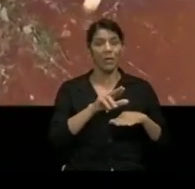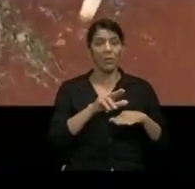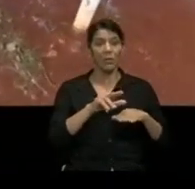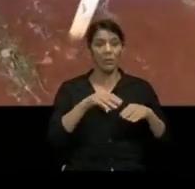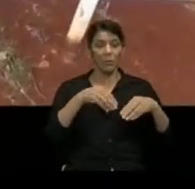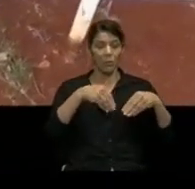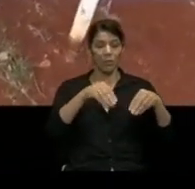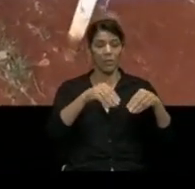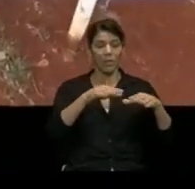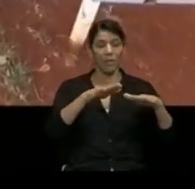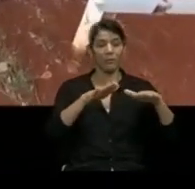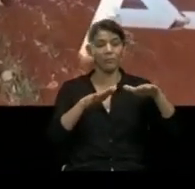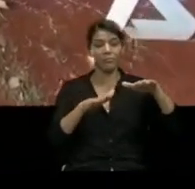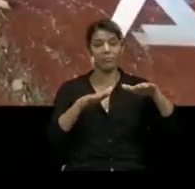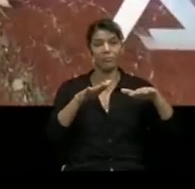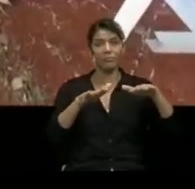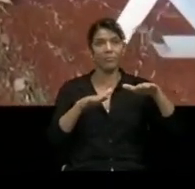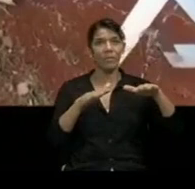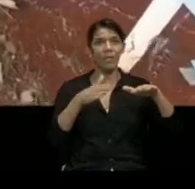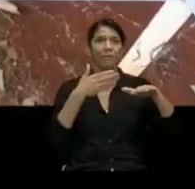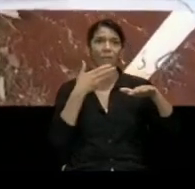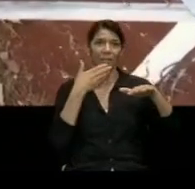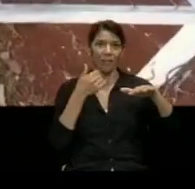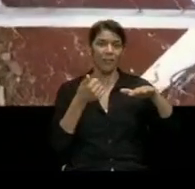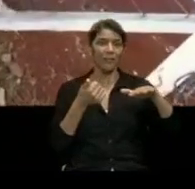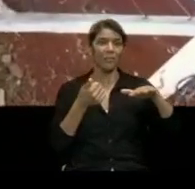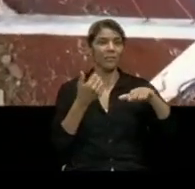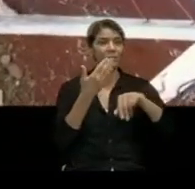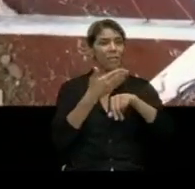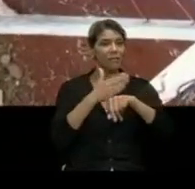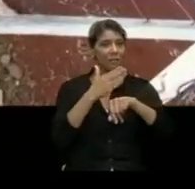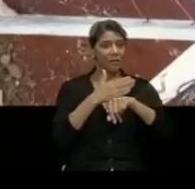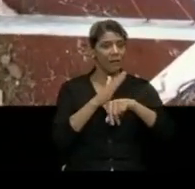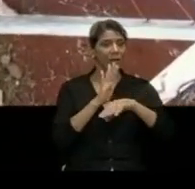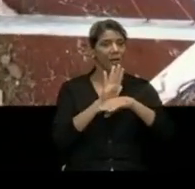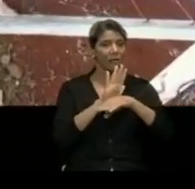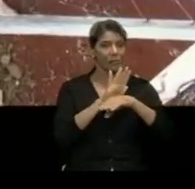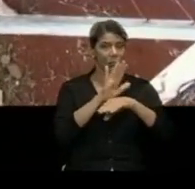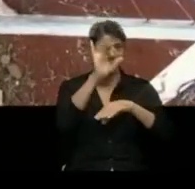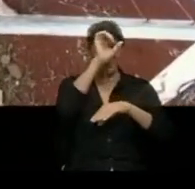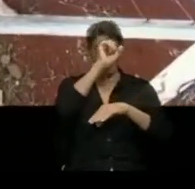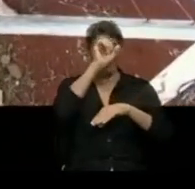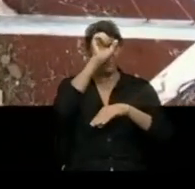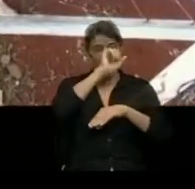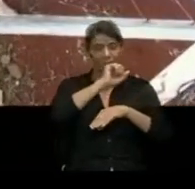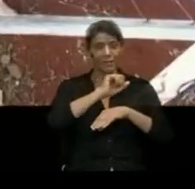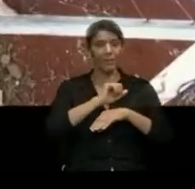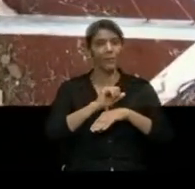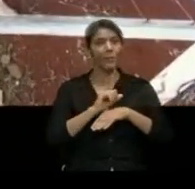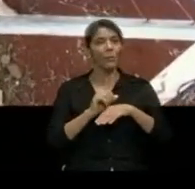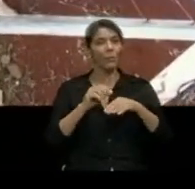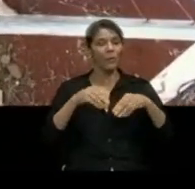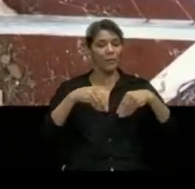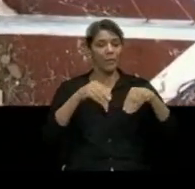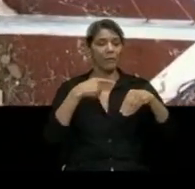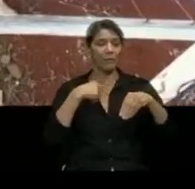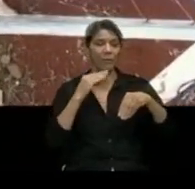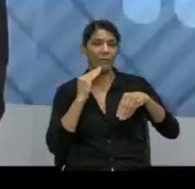acidentado com aclive, um declive, é mais interessante, que auxilia mais no aprendizado de vocês, tá bom?